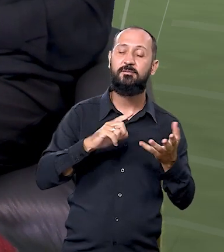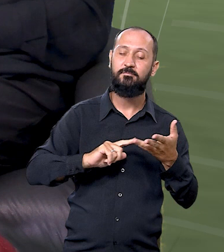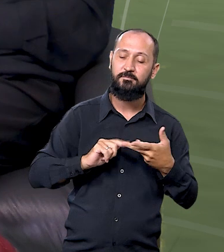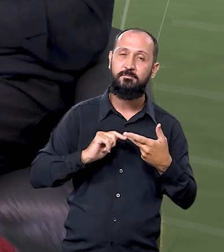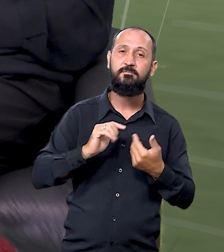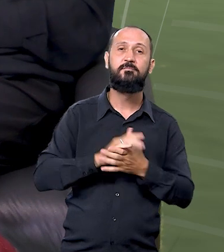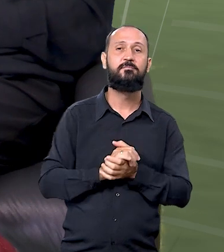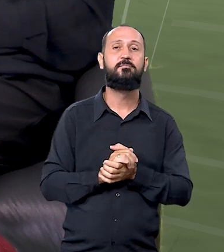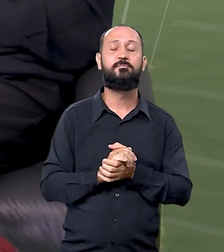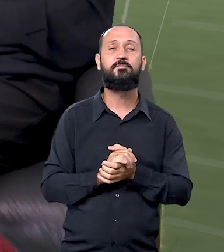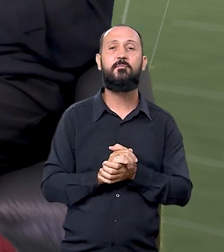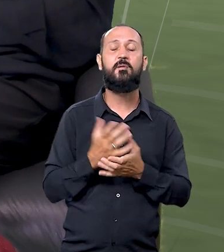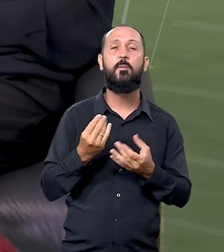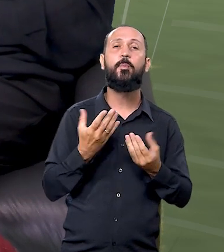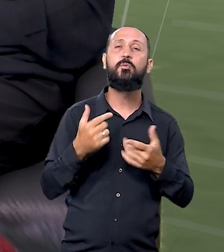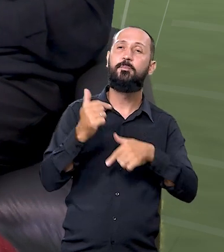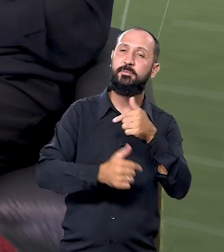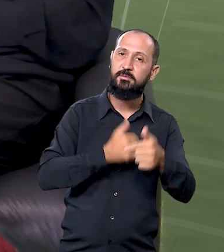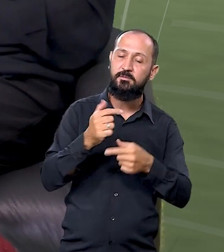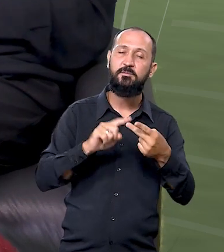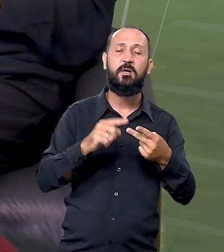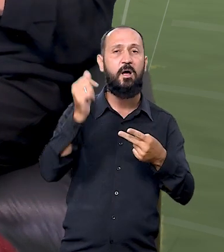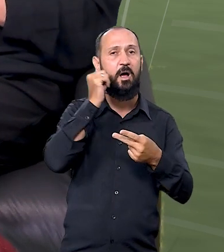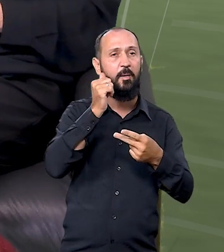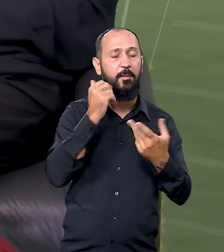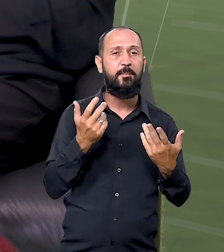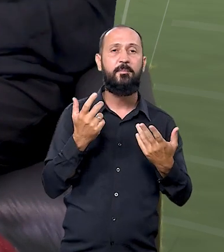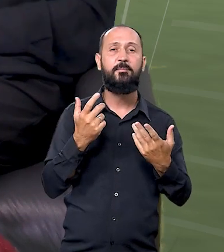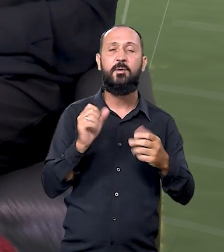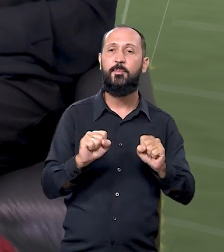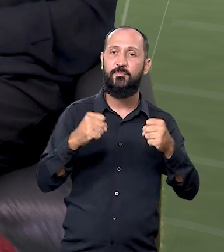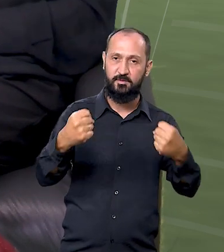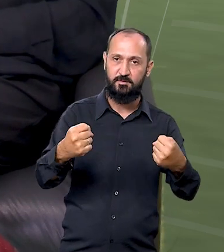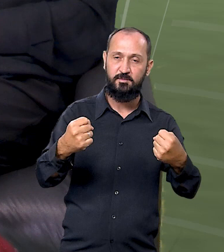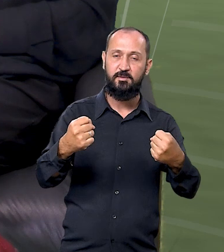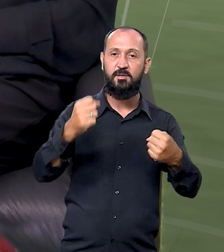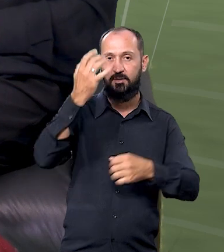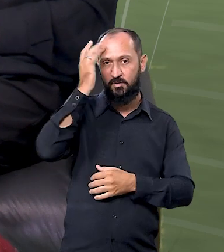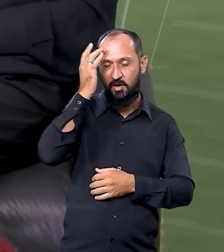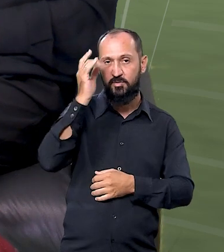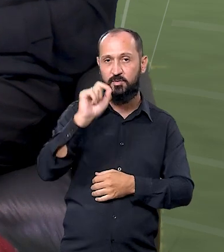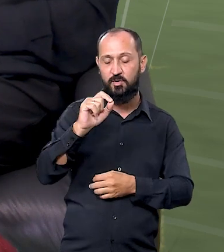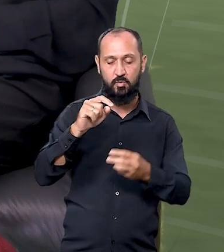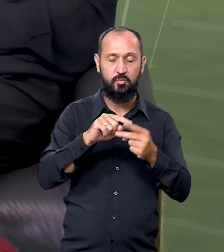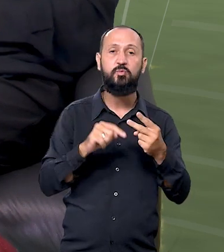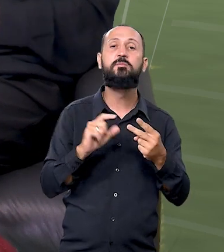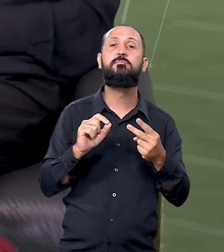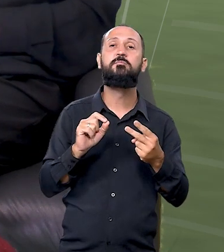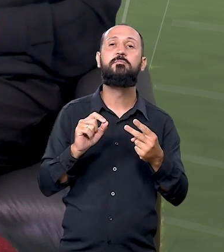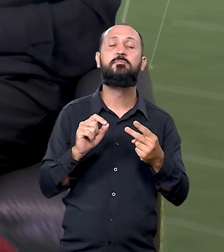a gente já tem tanta coisa para fazer, a gente tem tanta coisa para trabalhar, tem as mulheres para fortalecer, e eu acho que